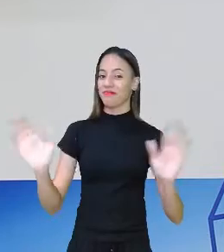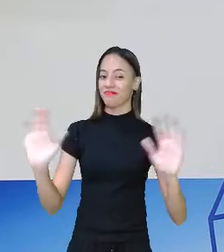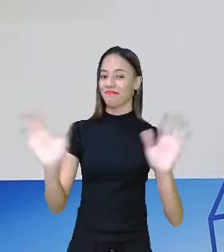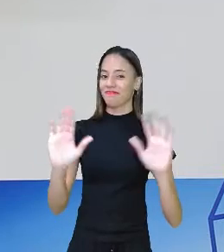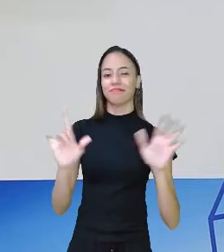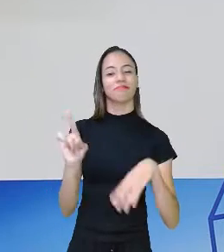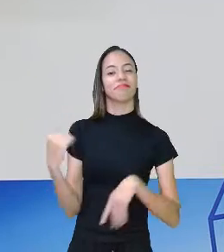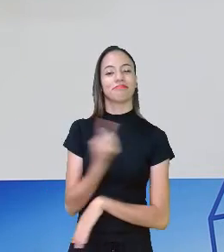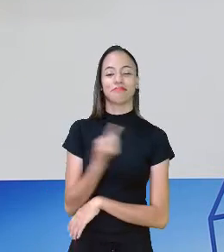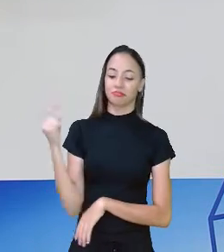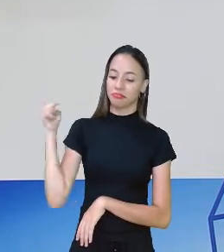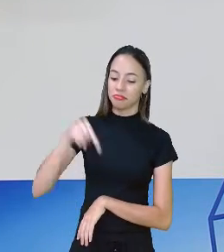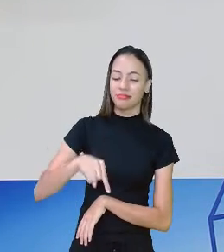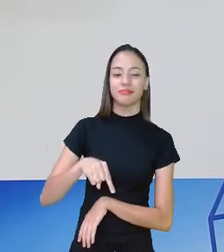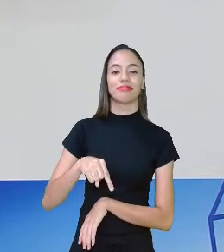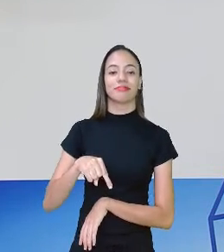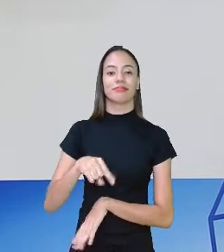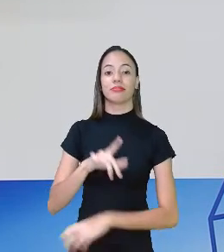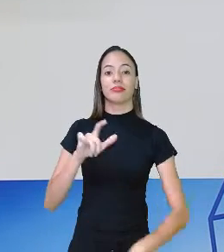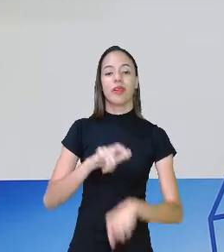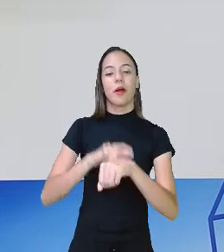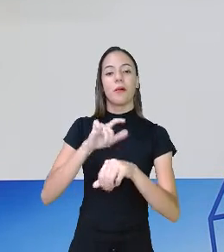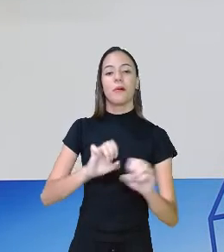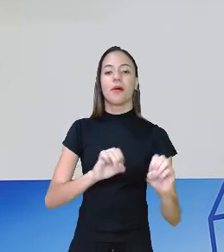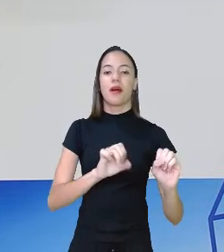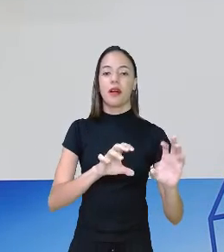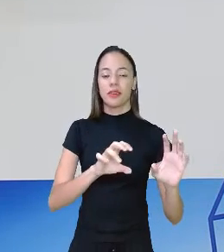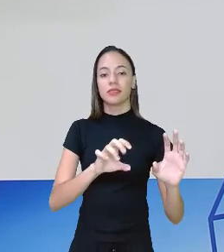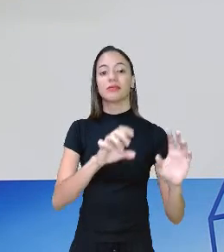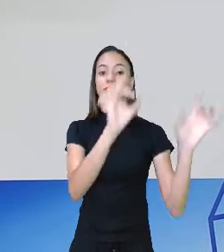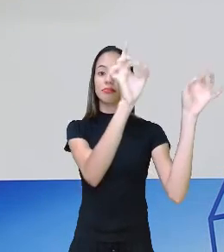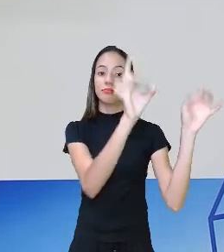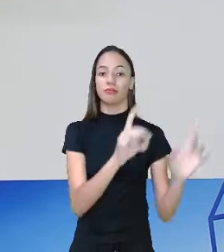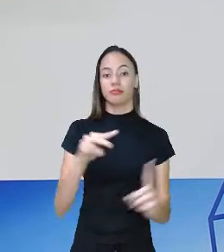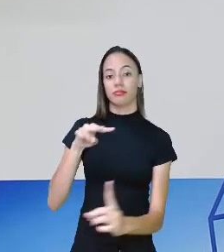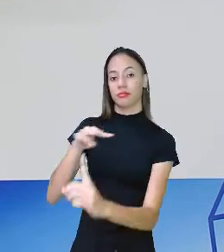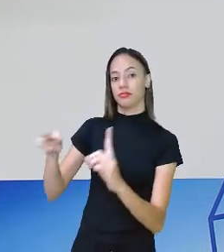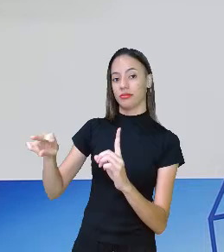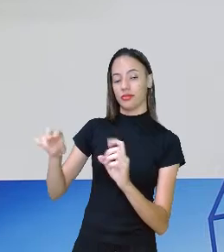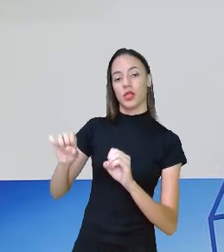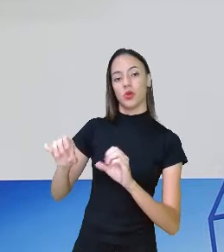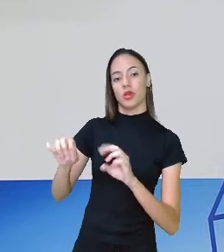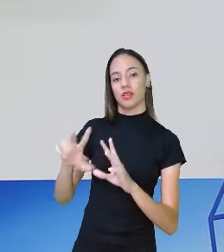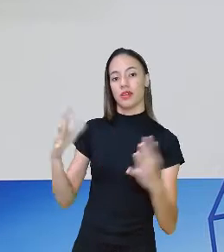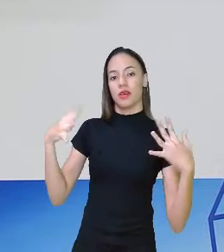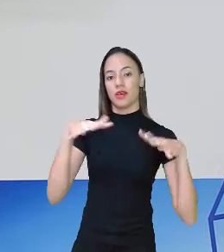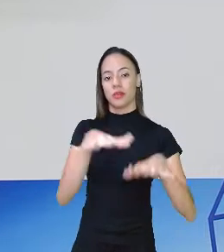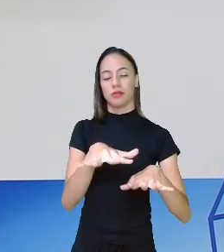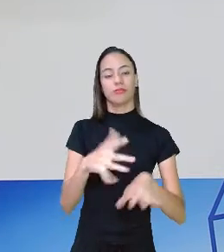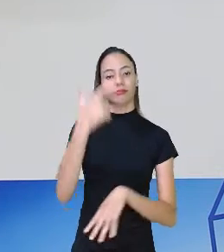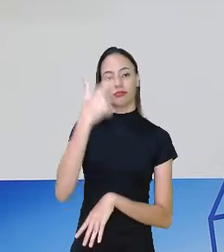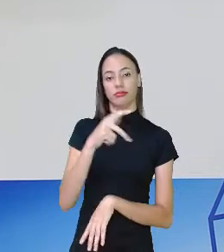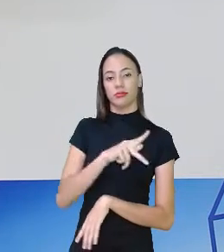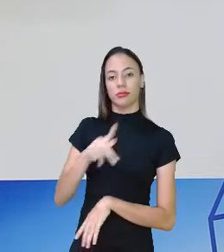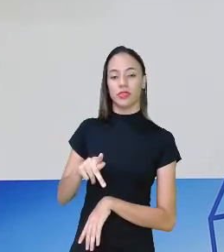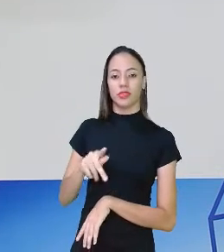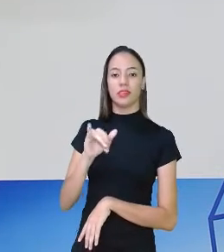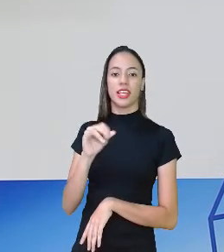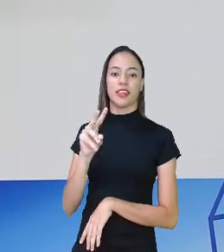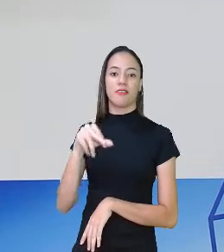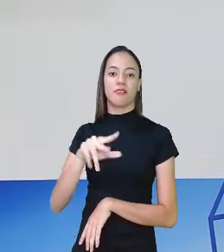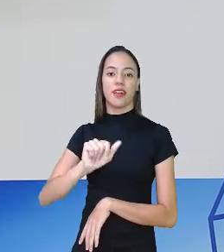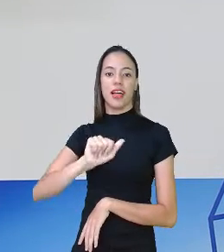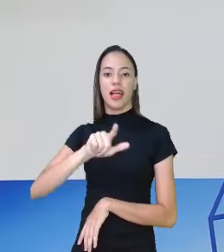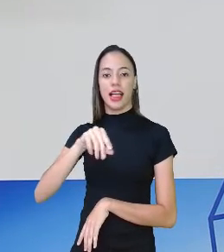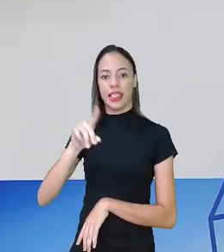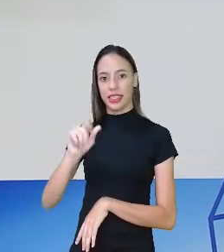Olá, estamos de volta no nosso momento da educação especial, na perspectiva da educação inclusiva. Eu sou a professora Ivânia França